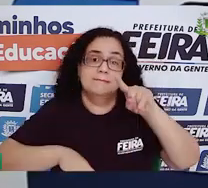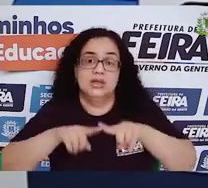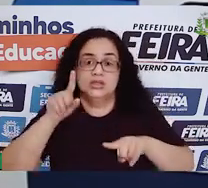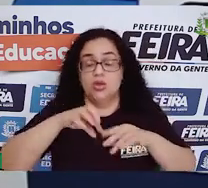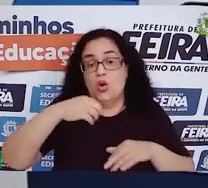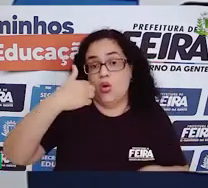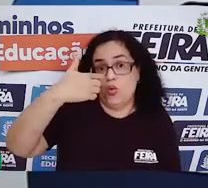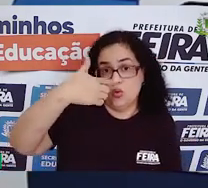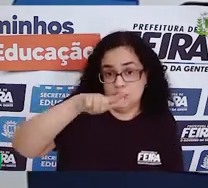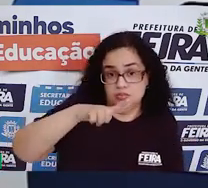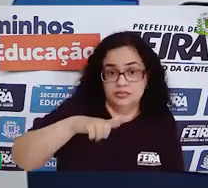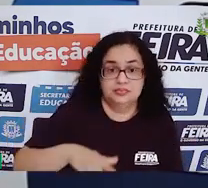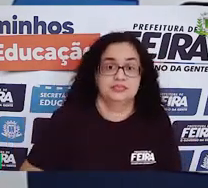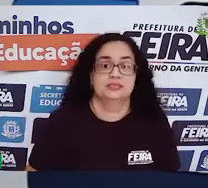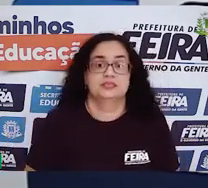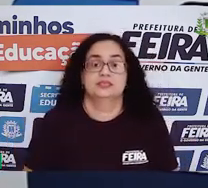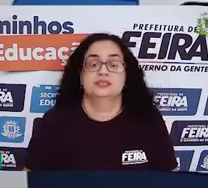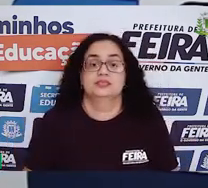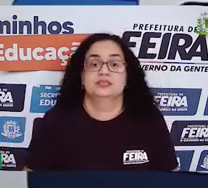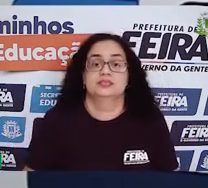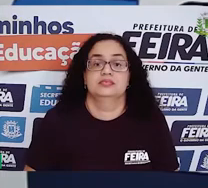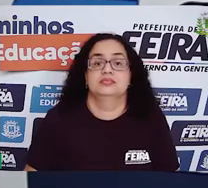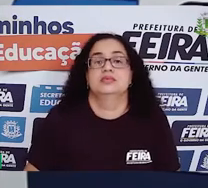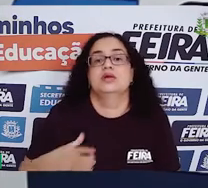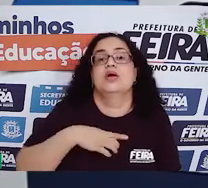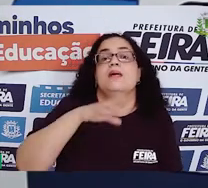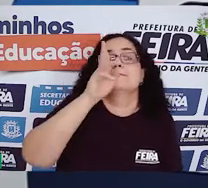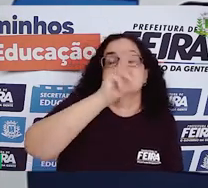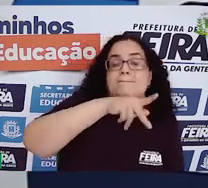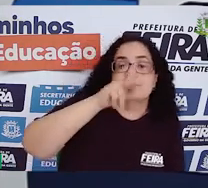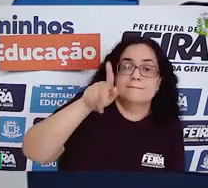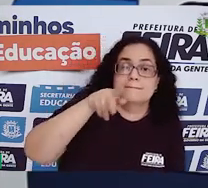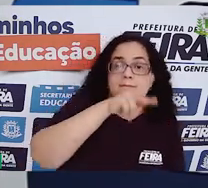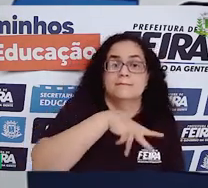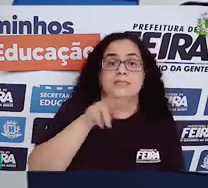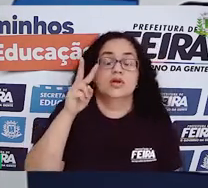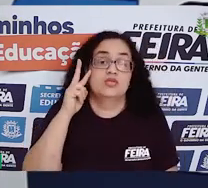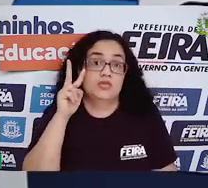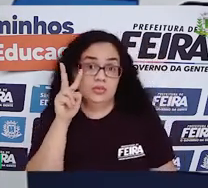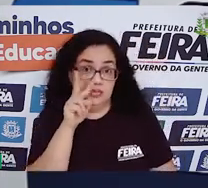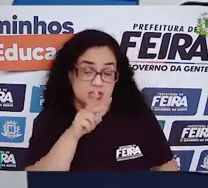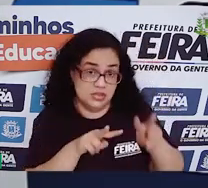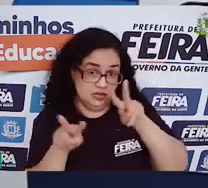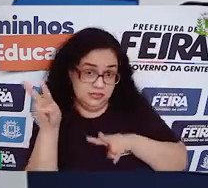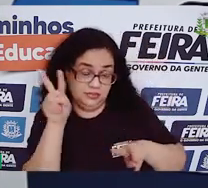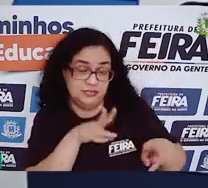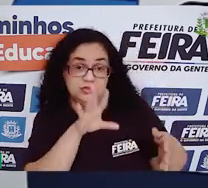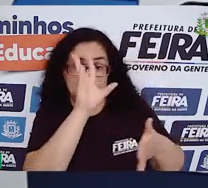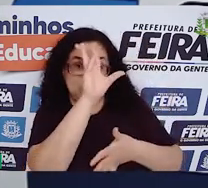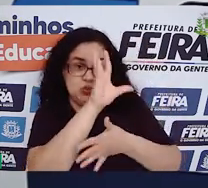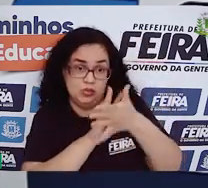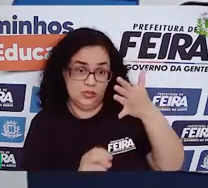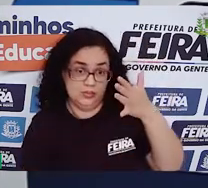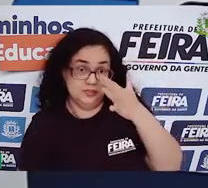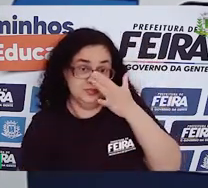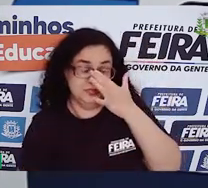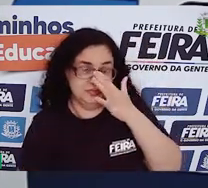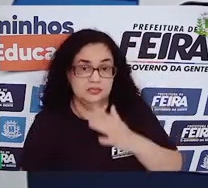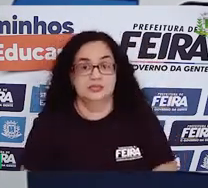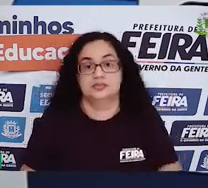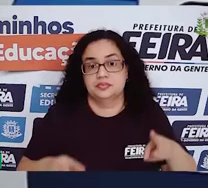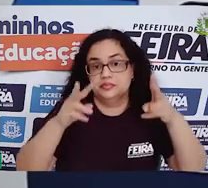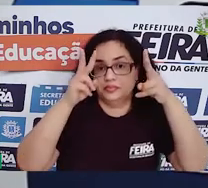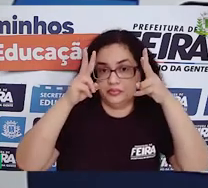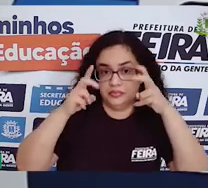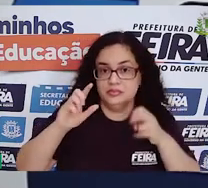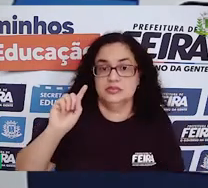ou menos flexível. Então, a Pró vai pedir agora que vocês só observem e anotem, né, aquilo que vocês perceberam.